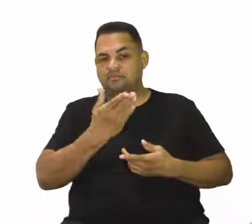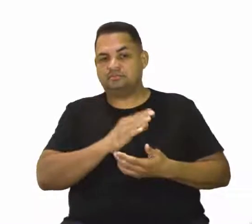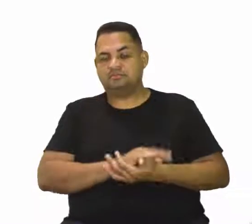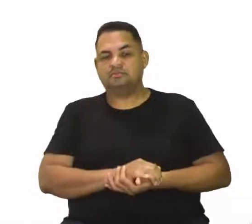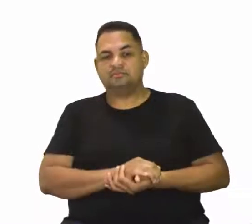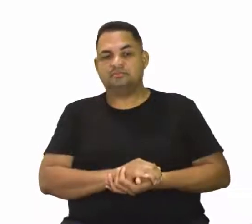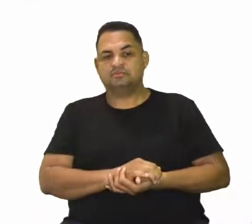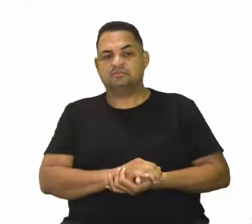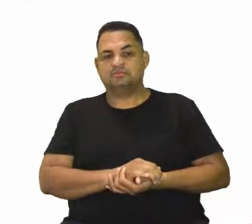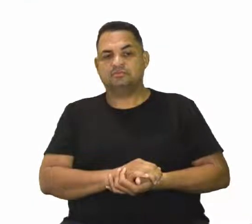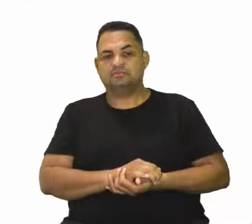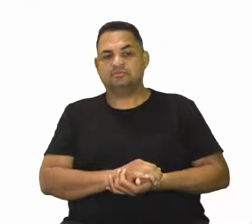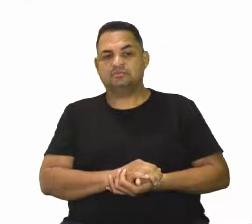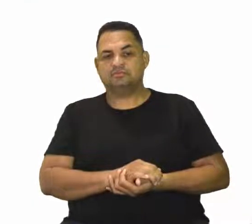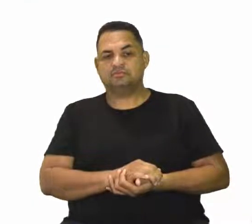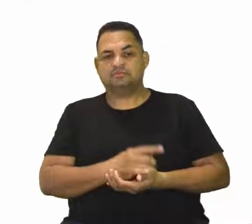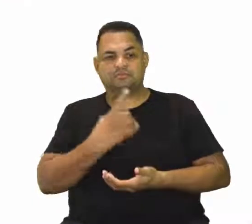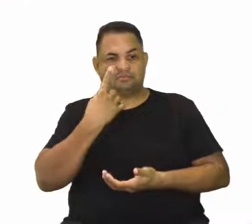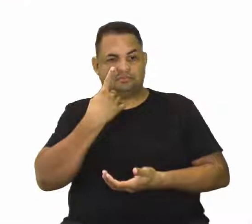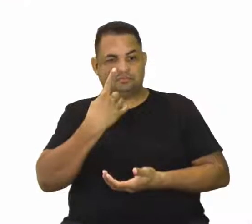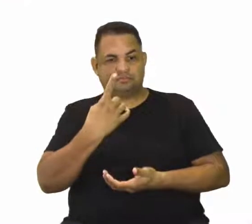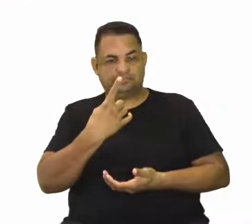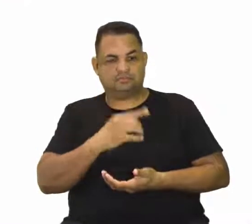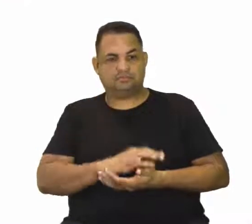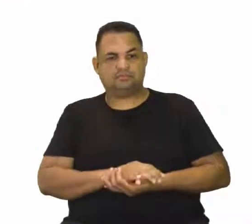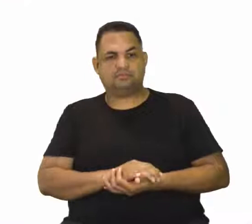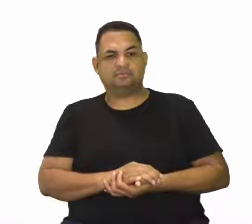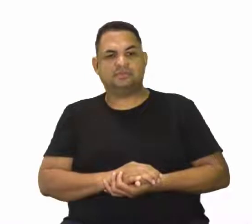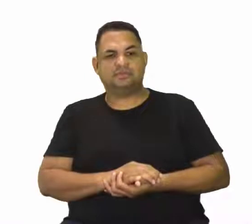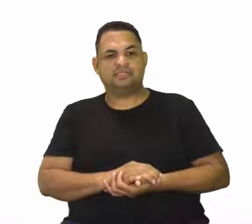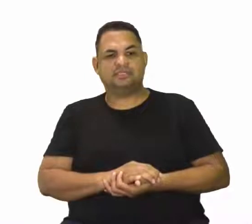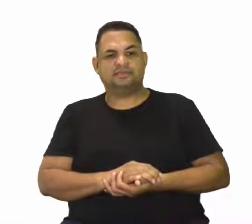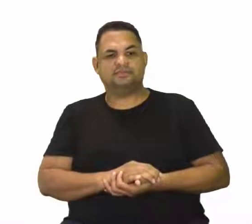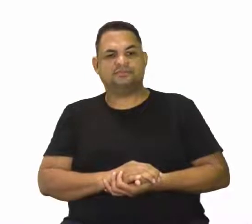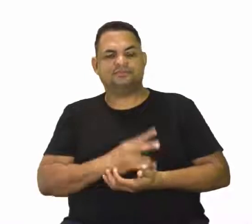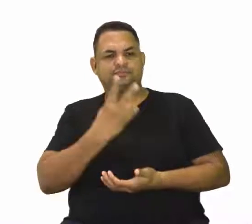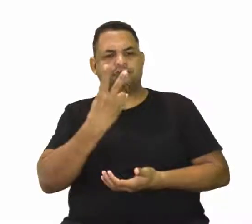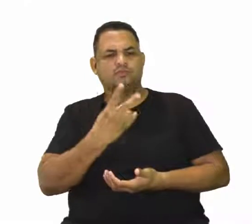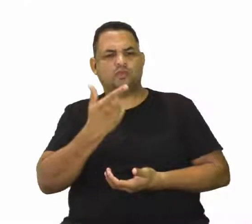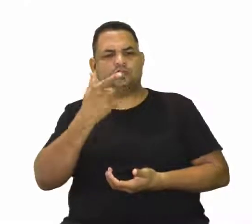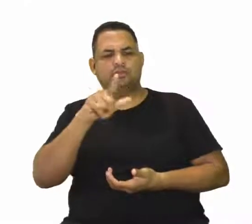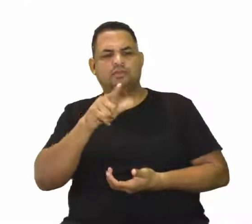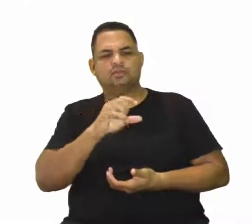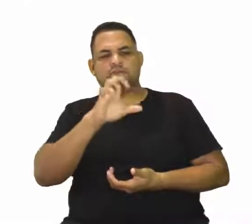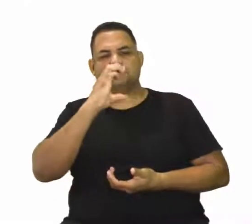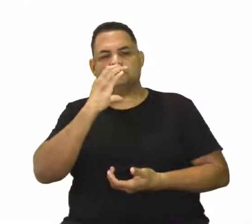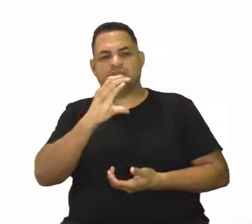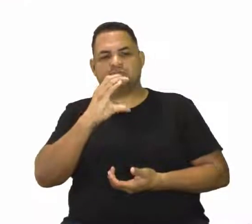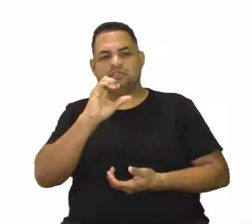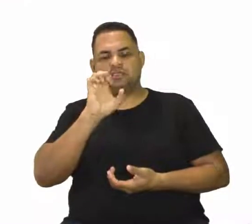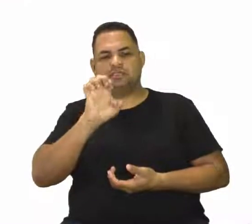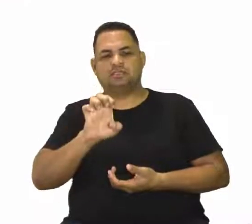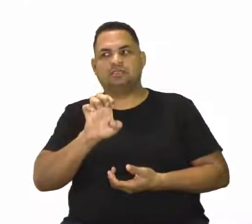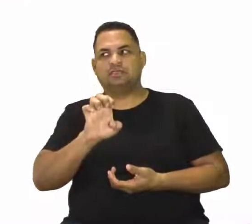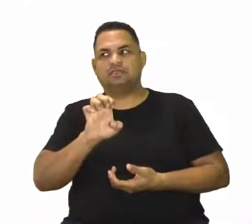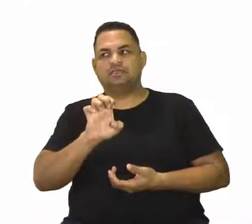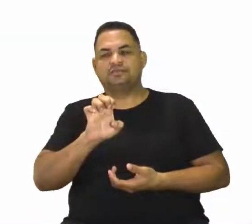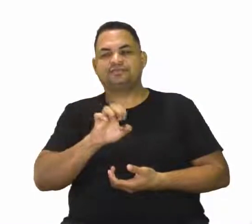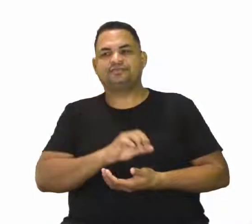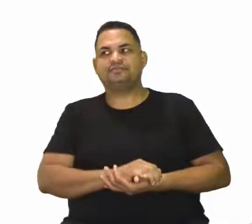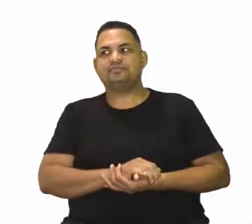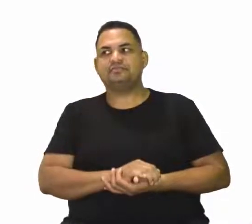ó eu observei falei vocês tema dos repetido né a letra c e a letra ele